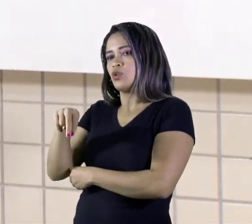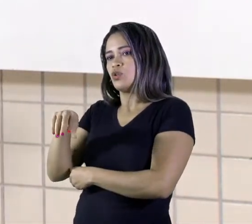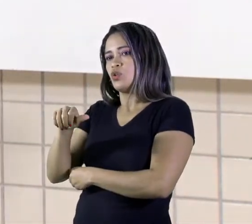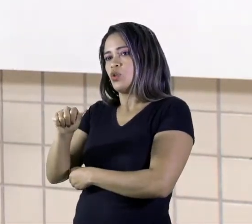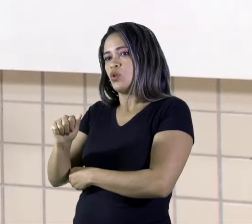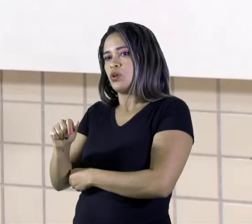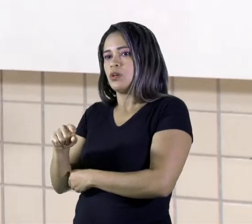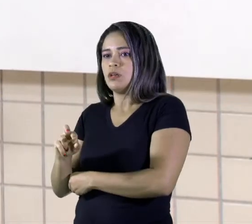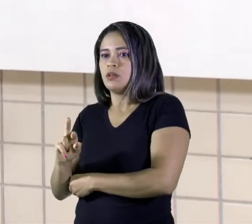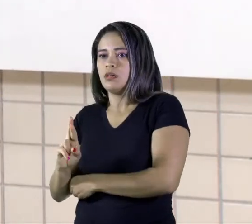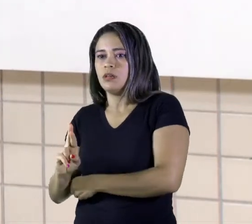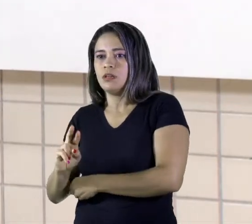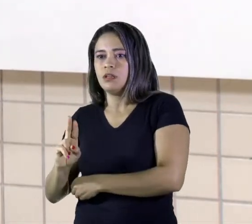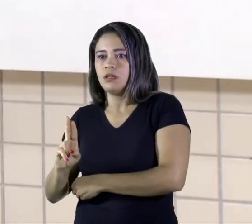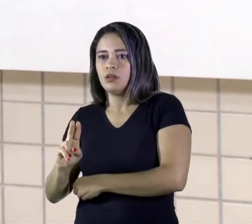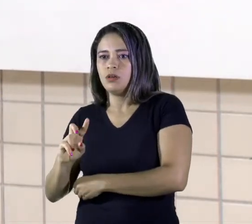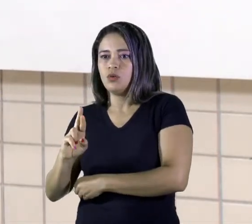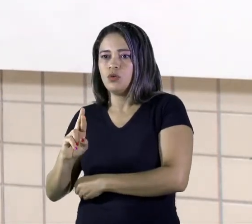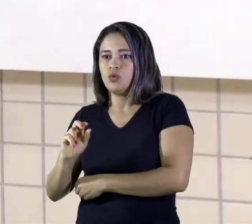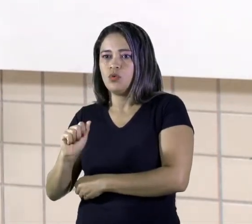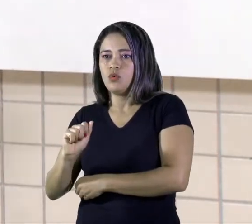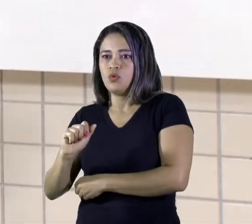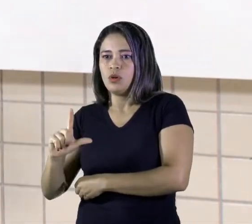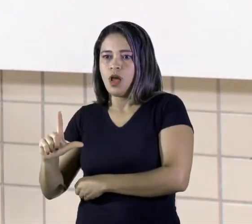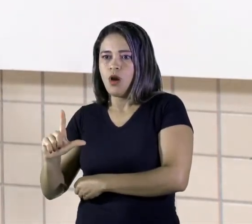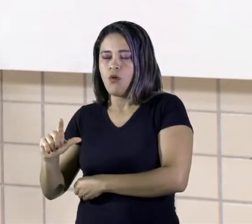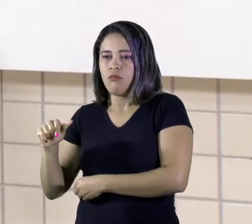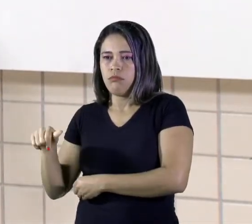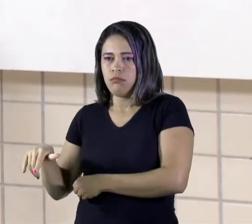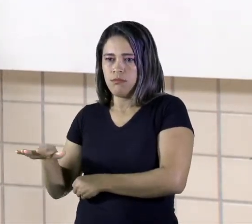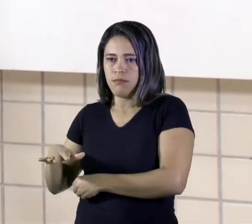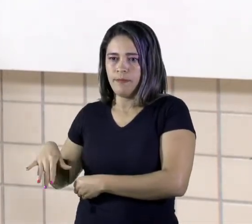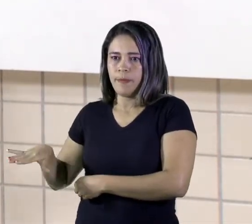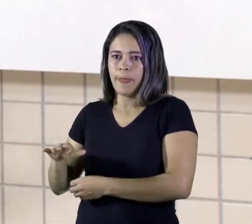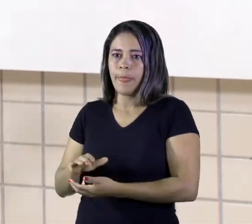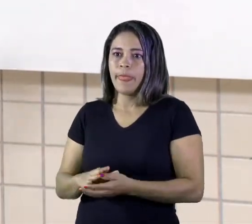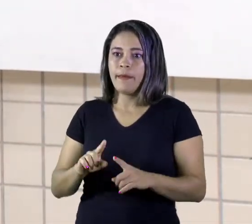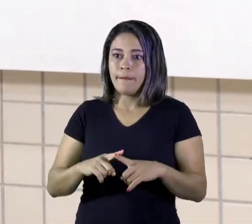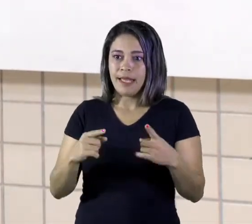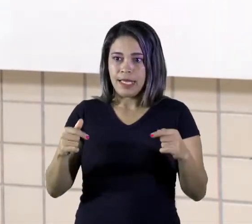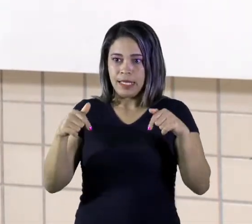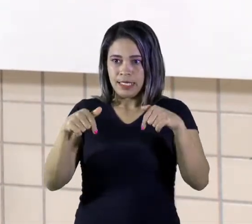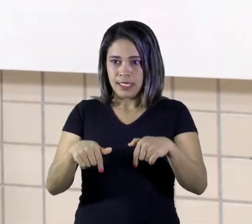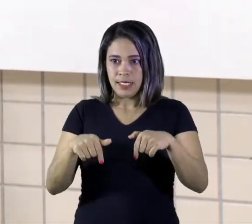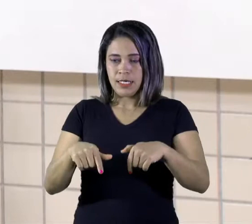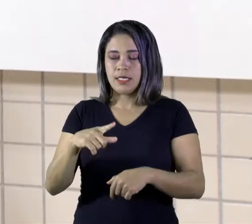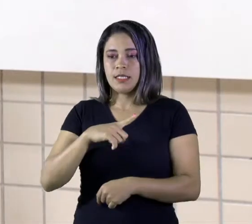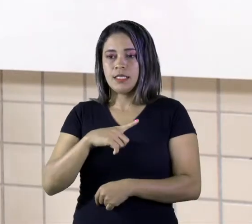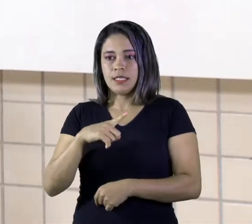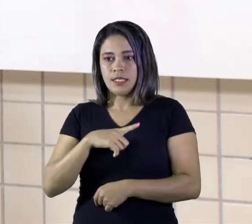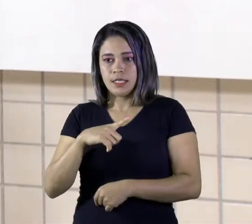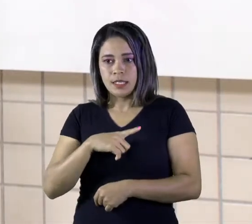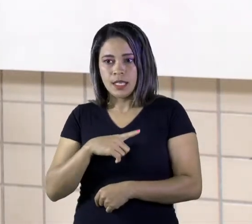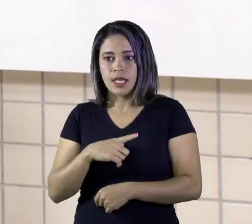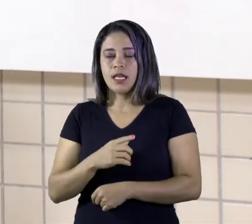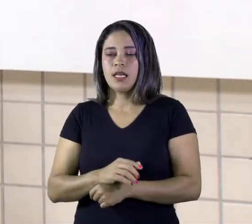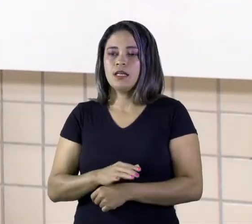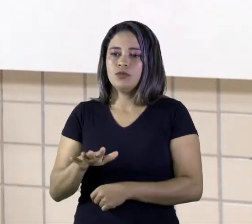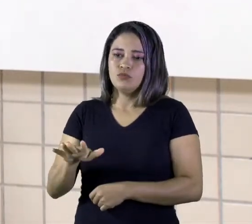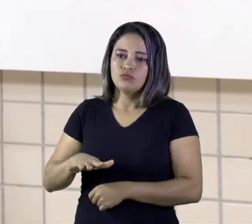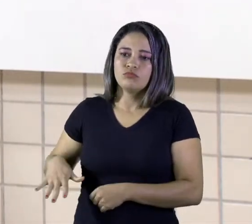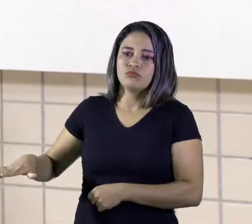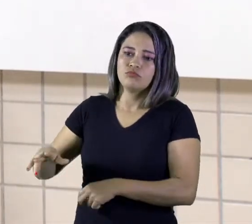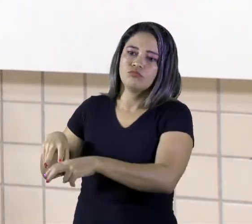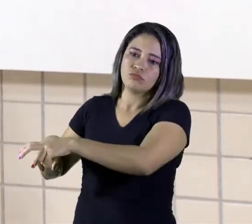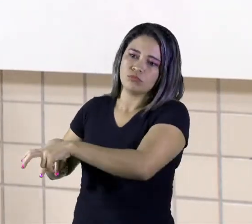rural, são umas cidades simplesmente só na zona urbana, mas no nosso caso nós temos a nossa zona rural. A